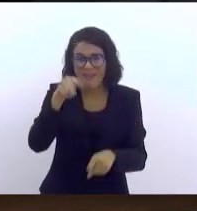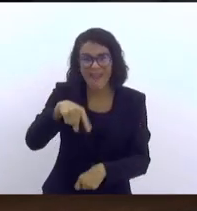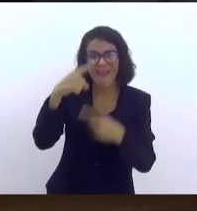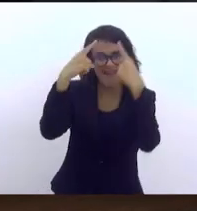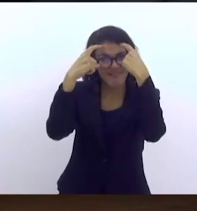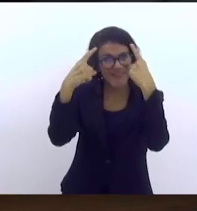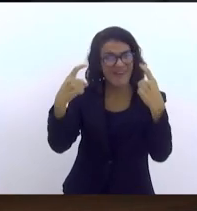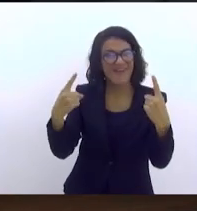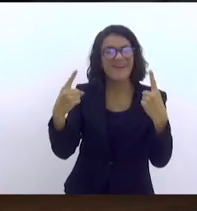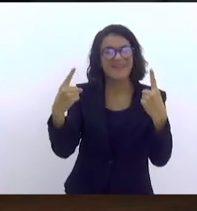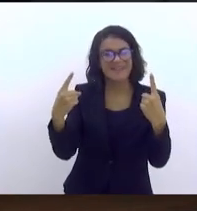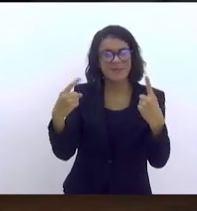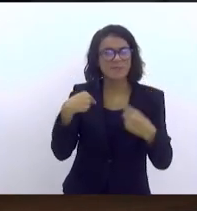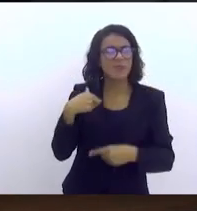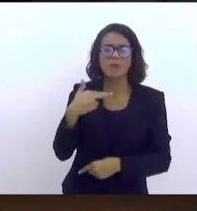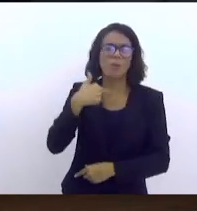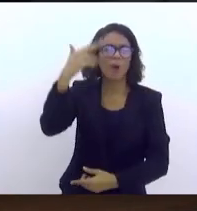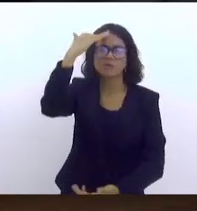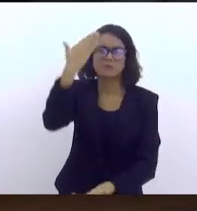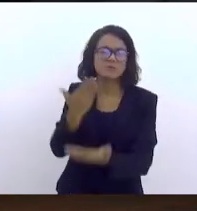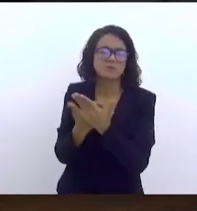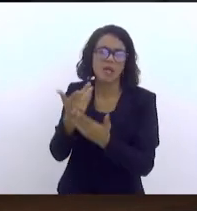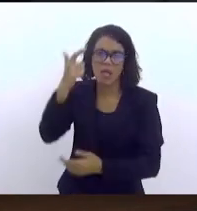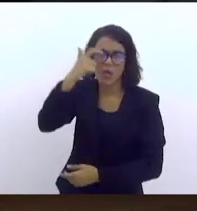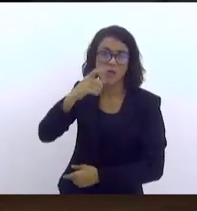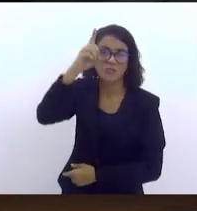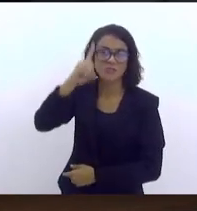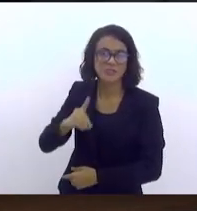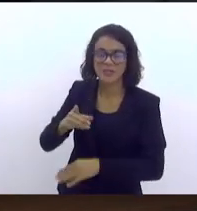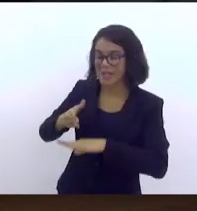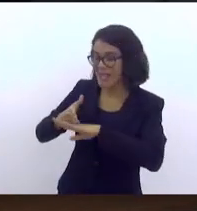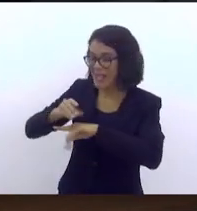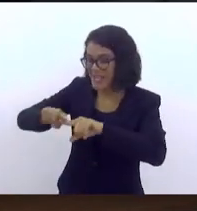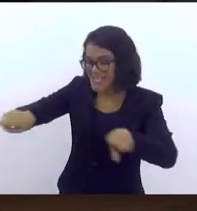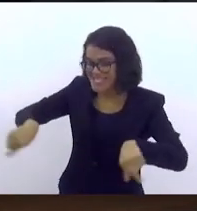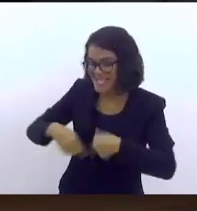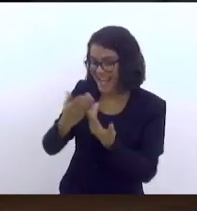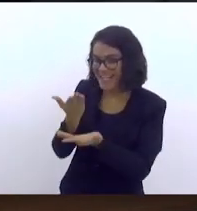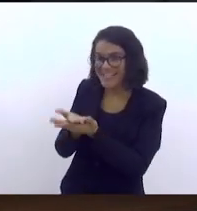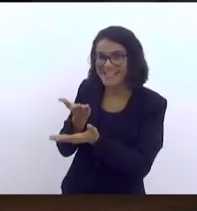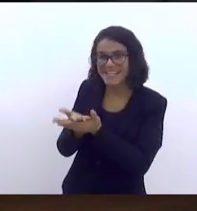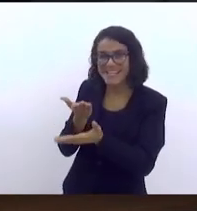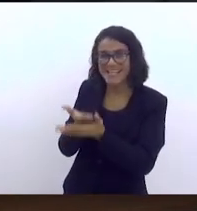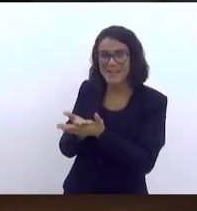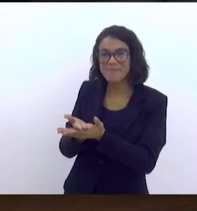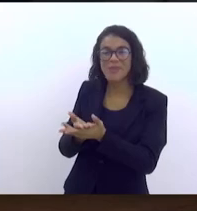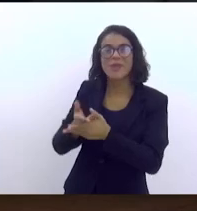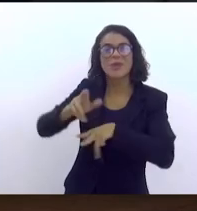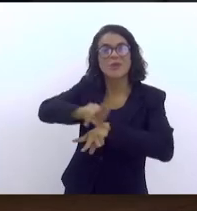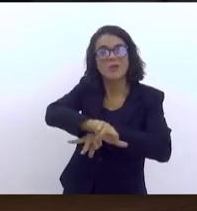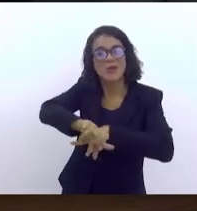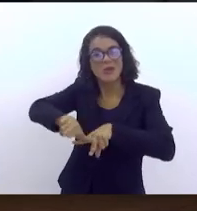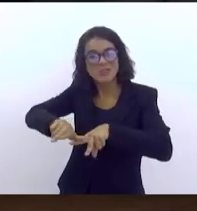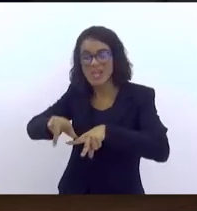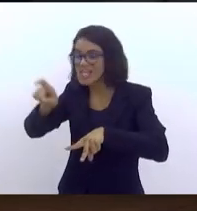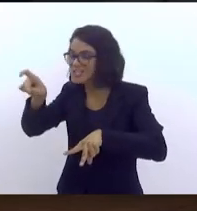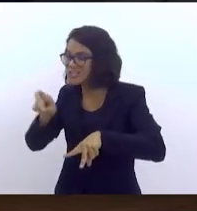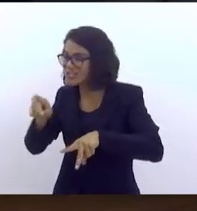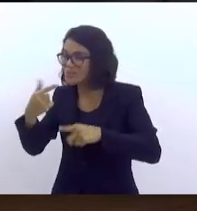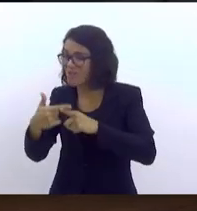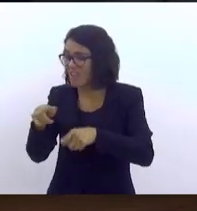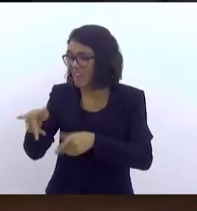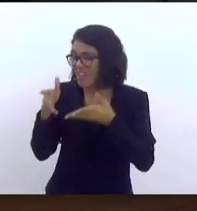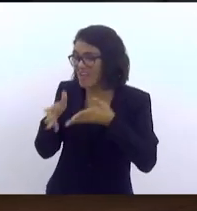violento eu não posso acreditar que eu tenho direito de chegar em sala de aula e dizer que o gênero do meu aluno é x porque ele